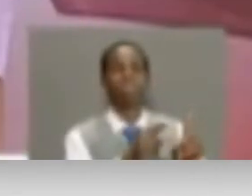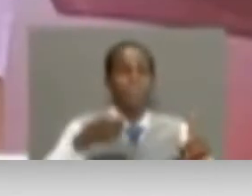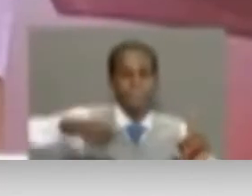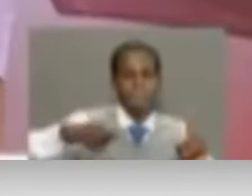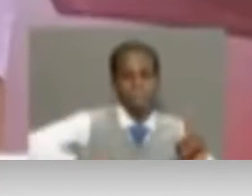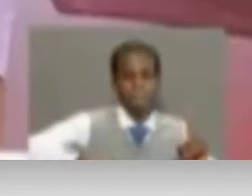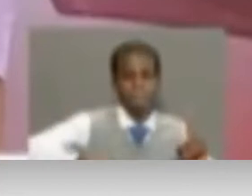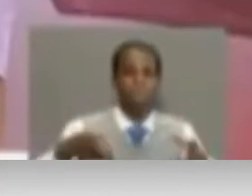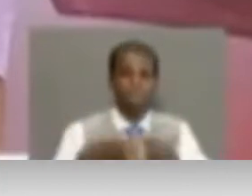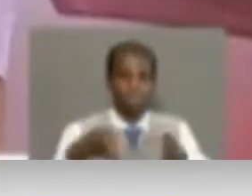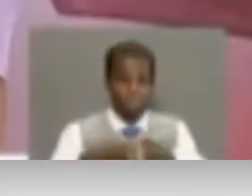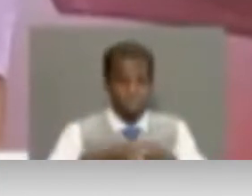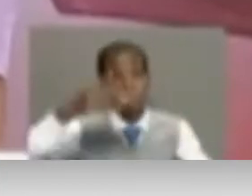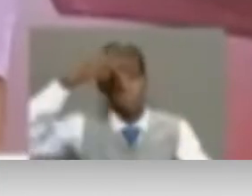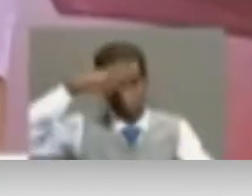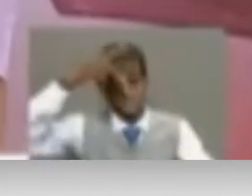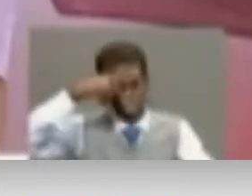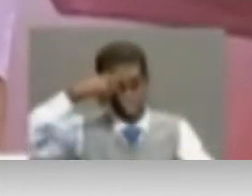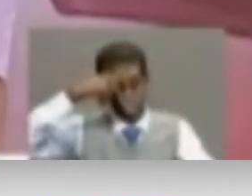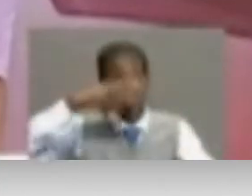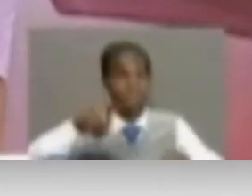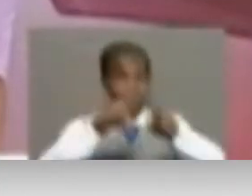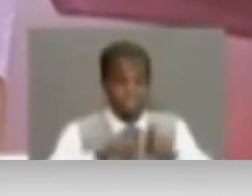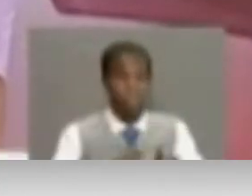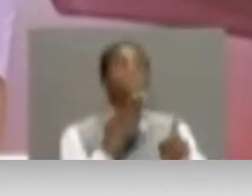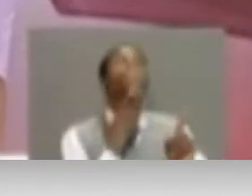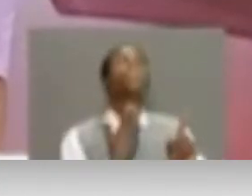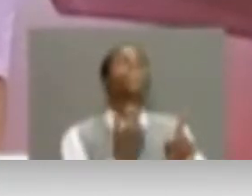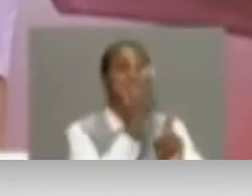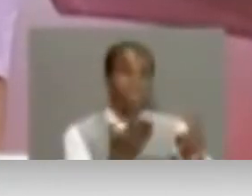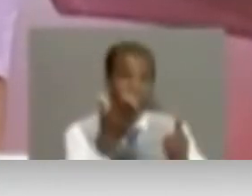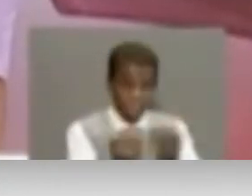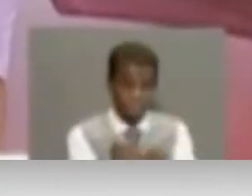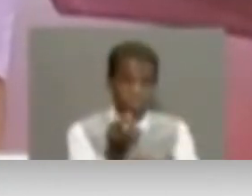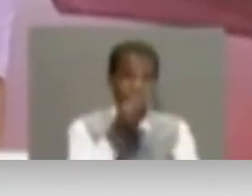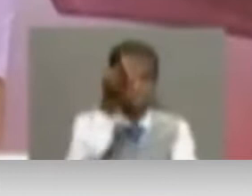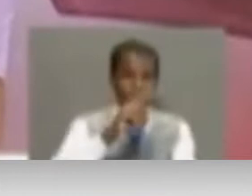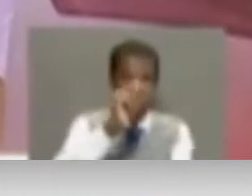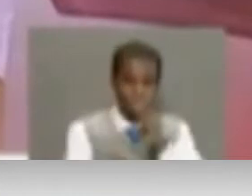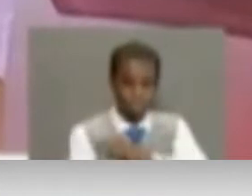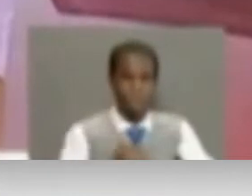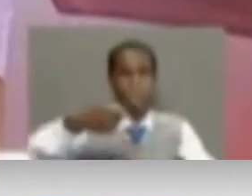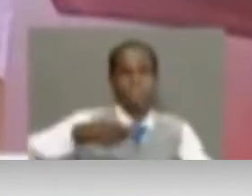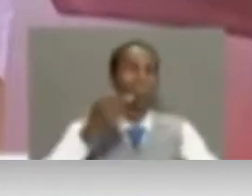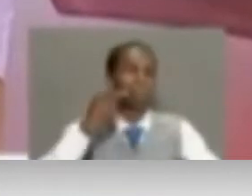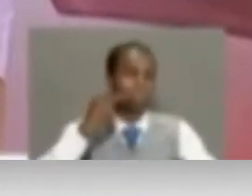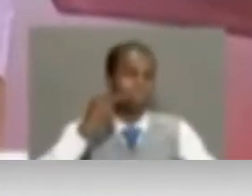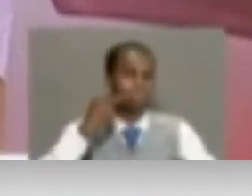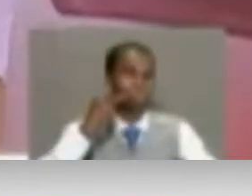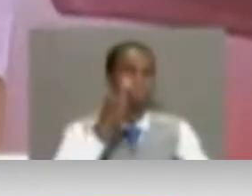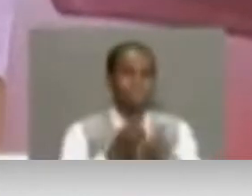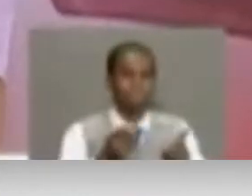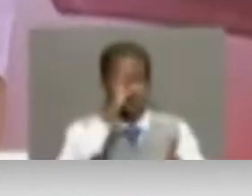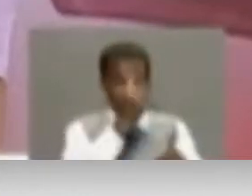partido político, candidato pressuposto à presidência da República, que, mais uma vez e passa a redundância, pressupunha-se que sabia que esta era uma